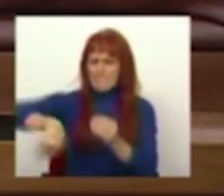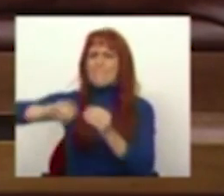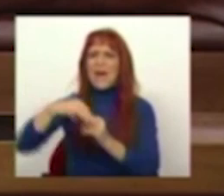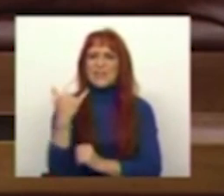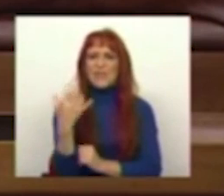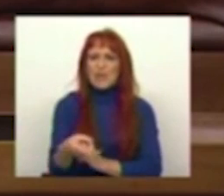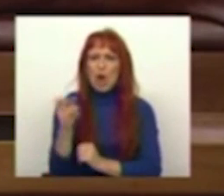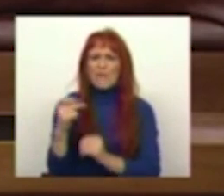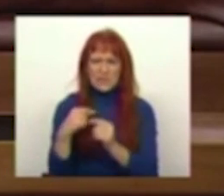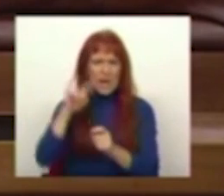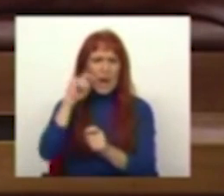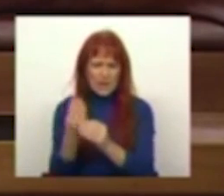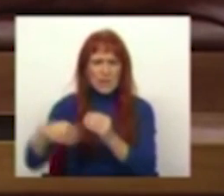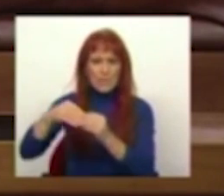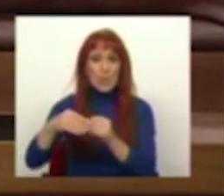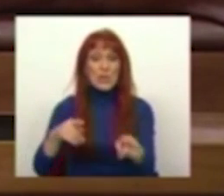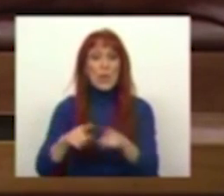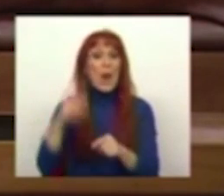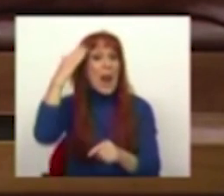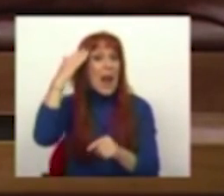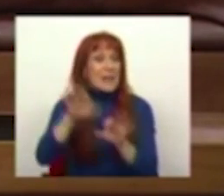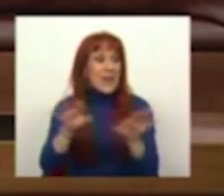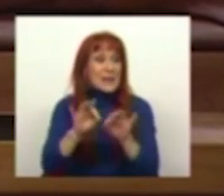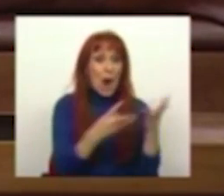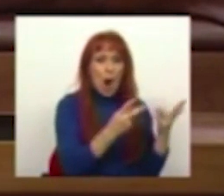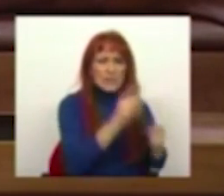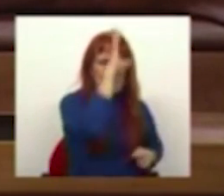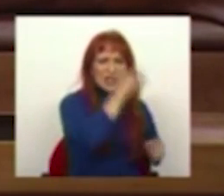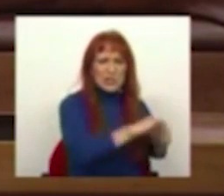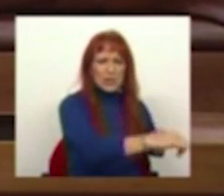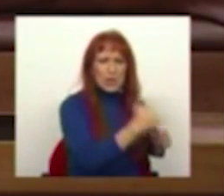29 anos, face ao que estava projetado no Orçamento de